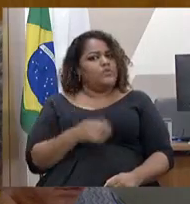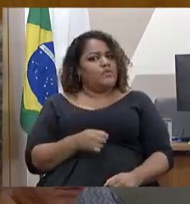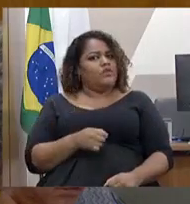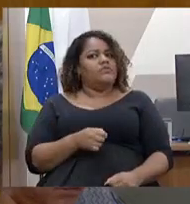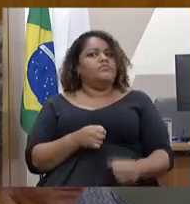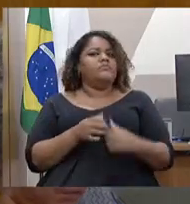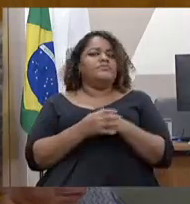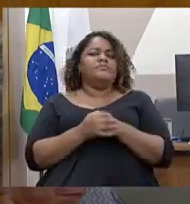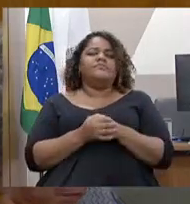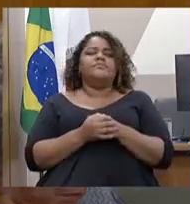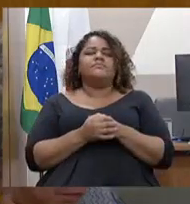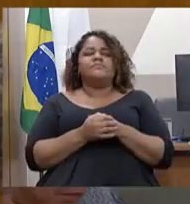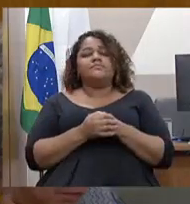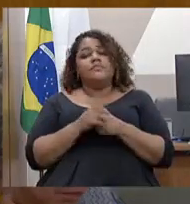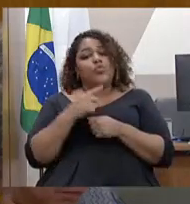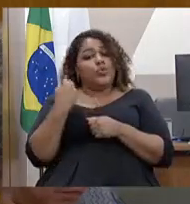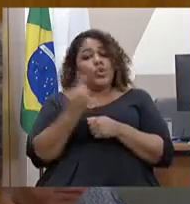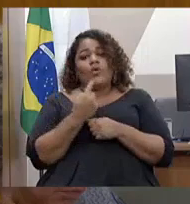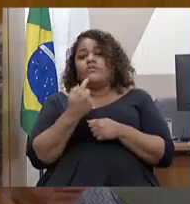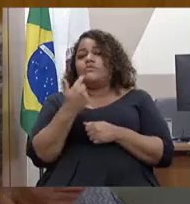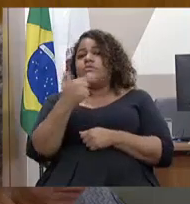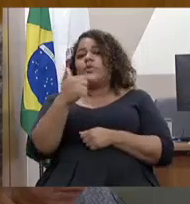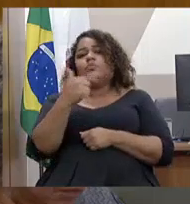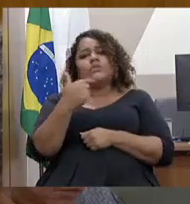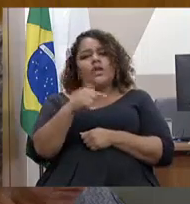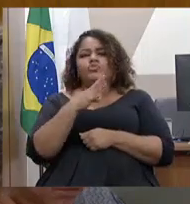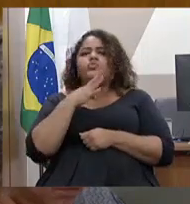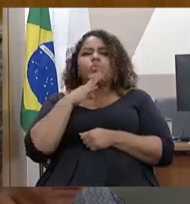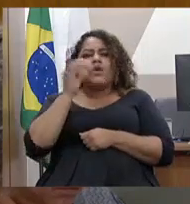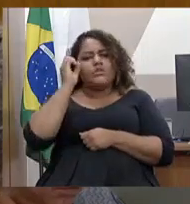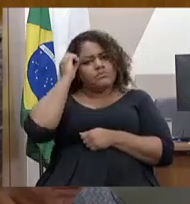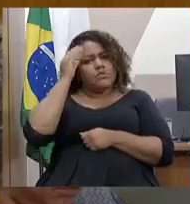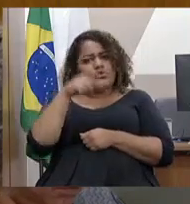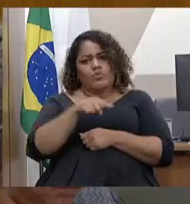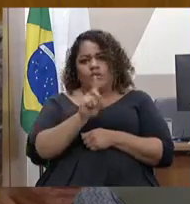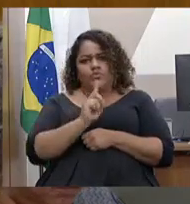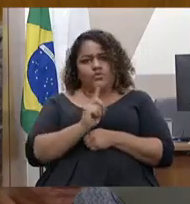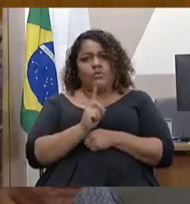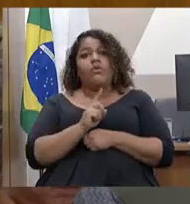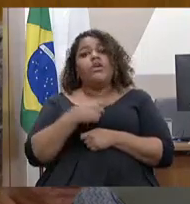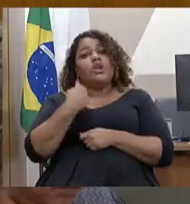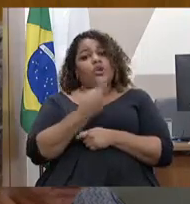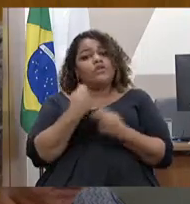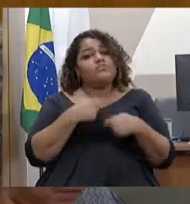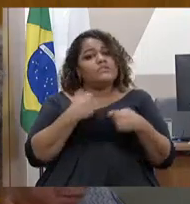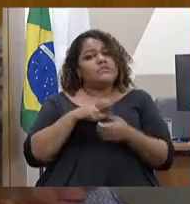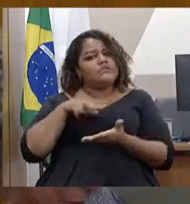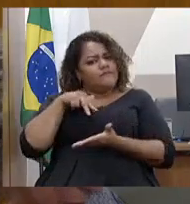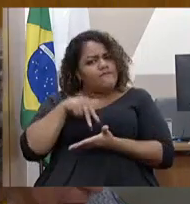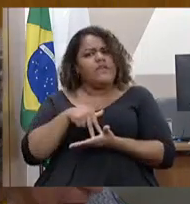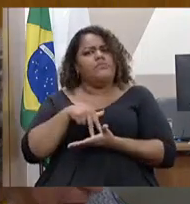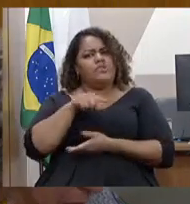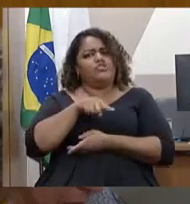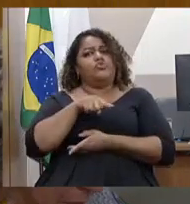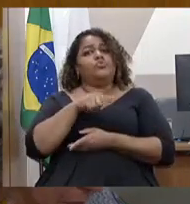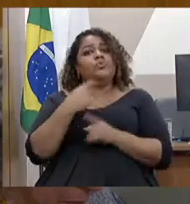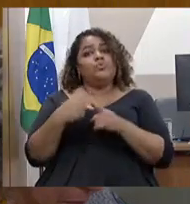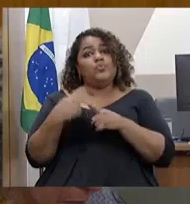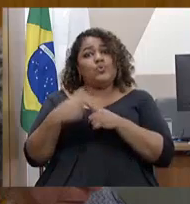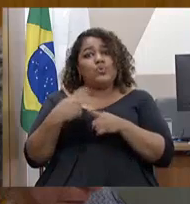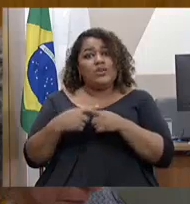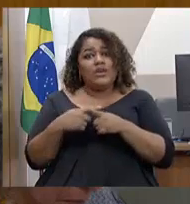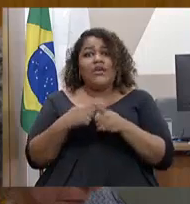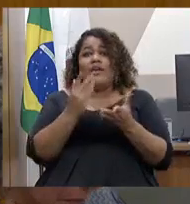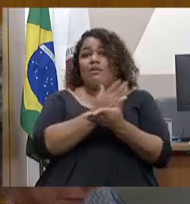eu acho que a gente deveria ser bem firme em cima disso aí porque tem empresa que tá atuando nosso município e